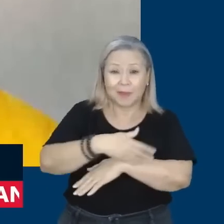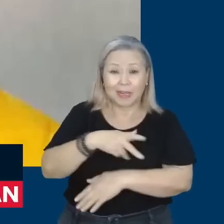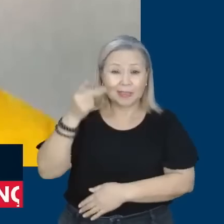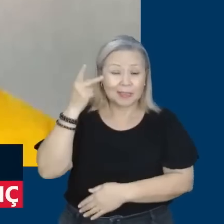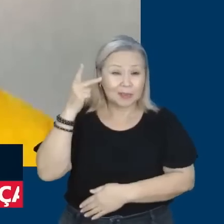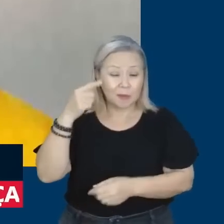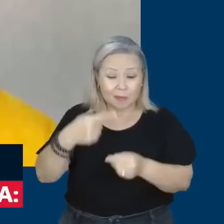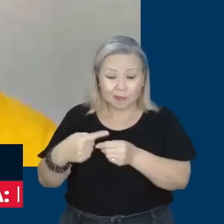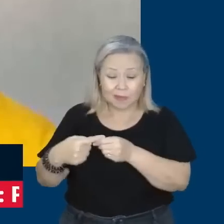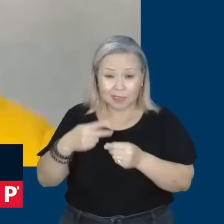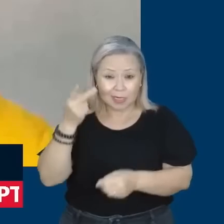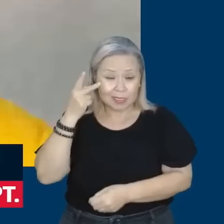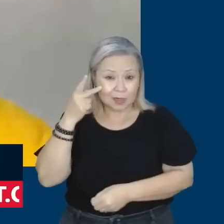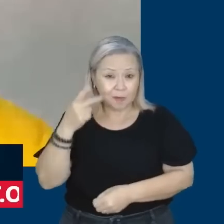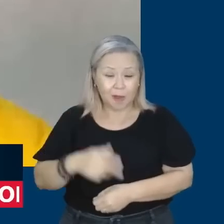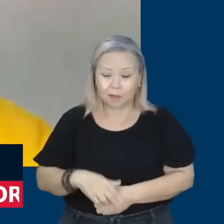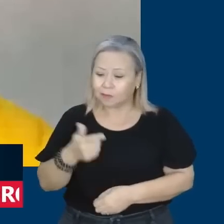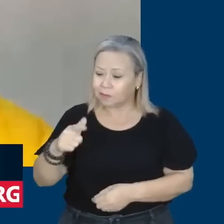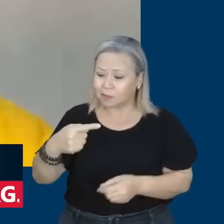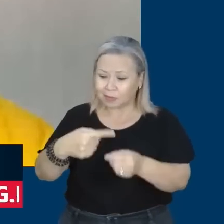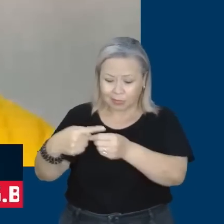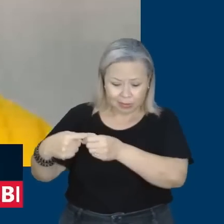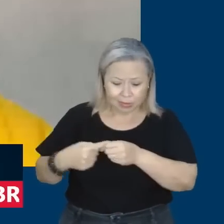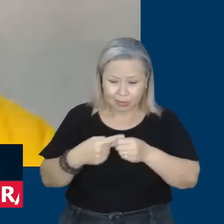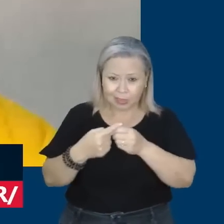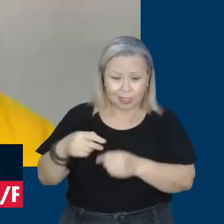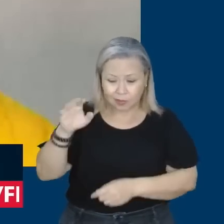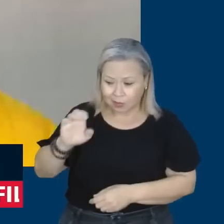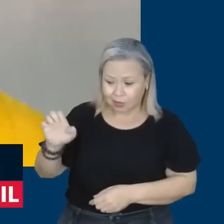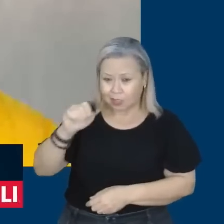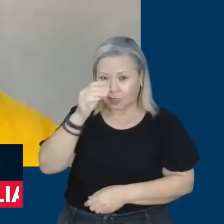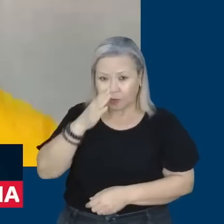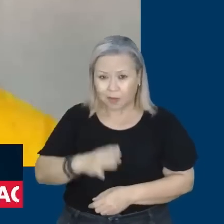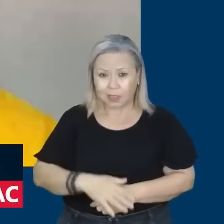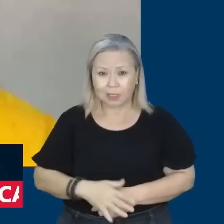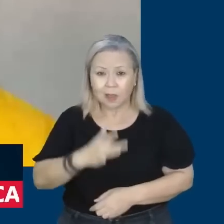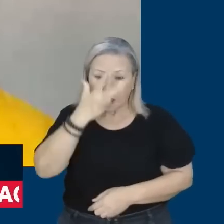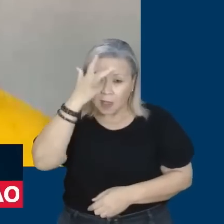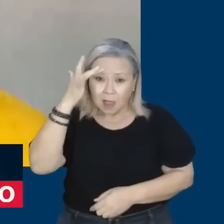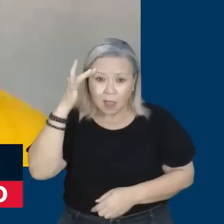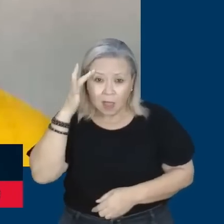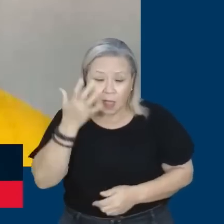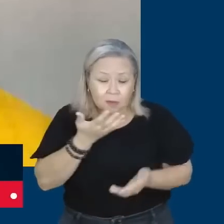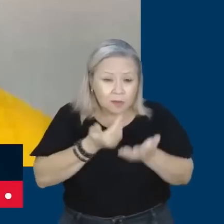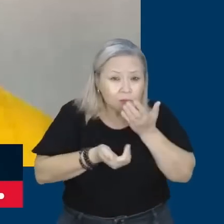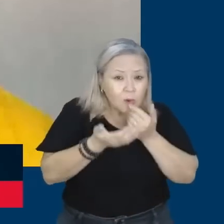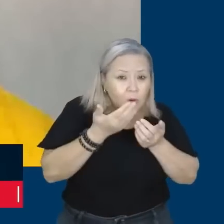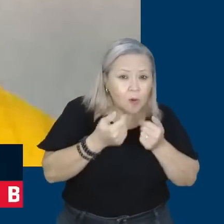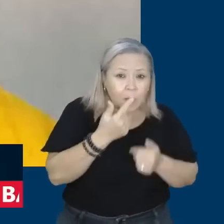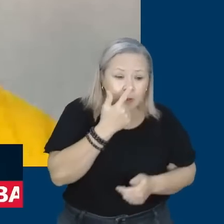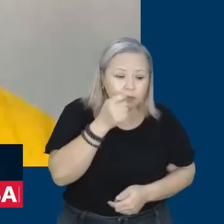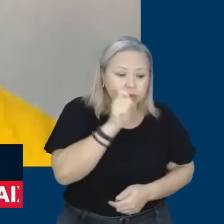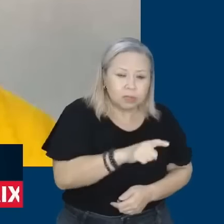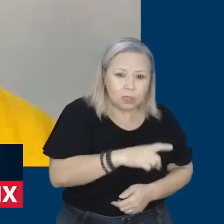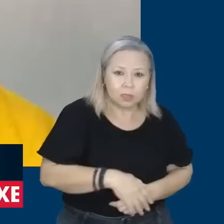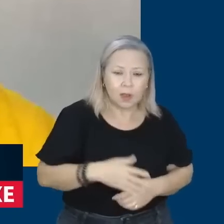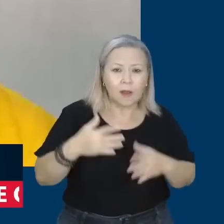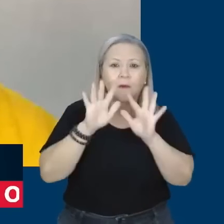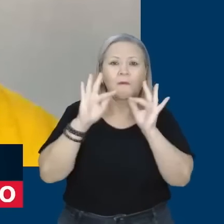de São Paulo e em outras cidades do estado e do Brasil, de as pessoas com famílias morando na